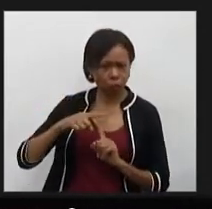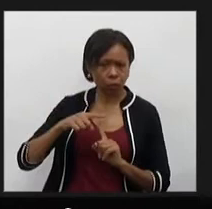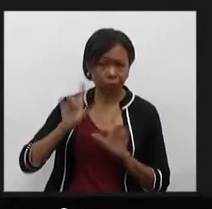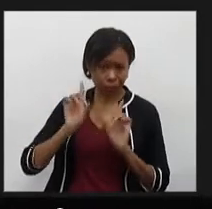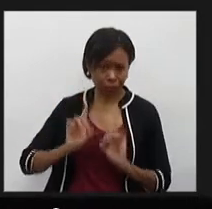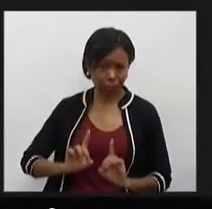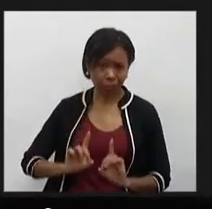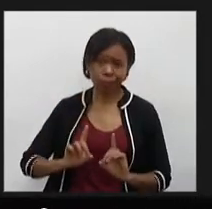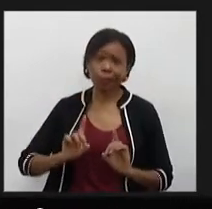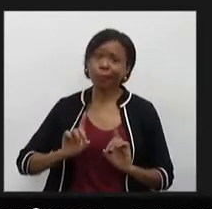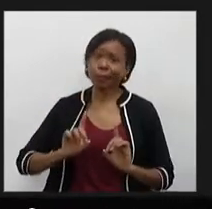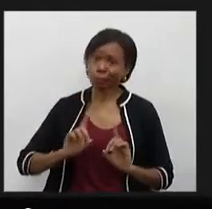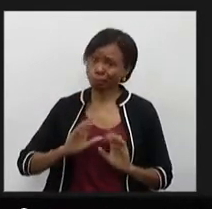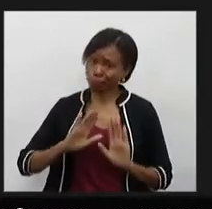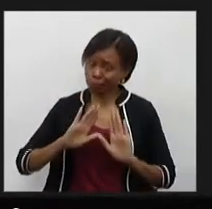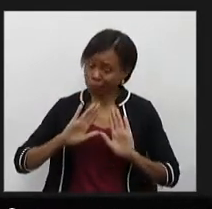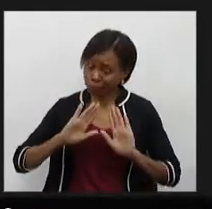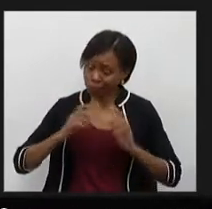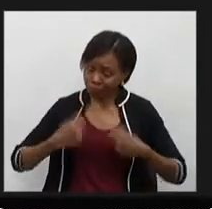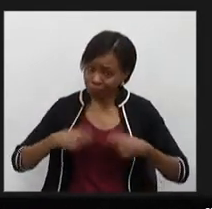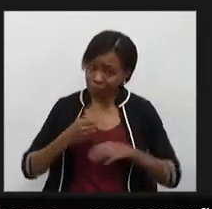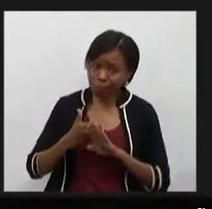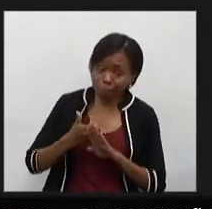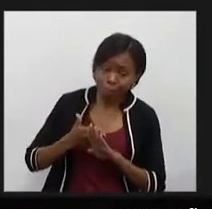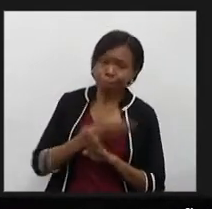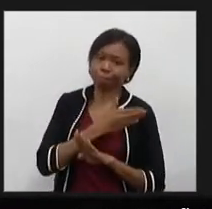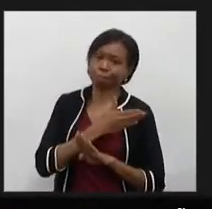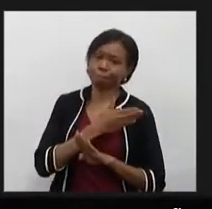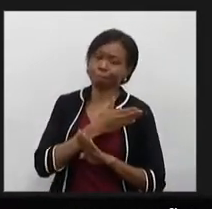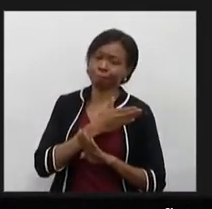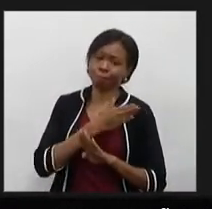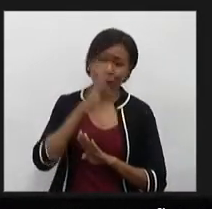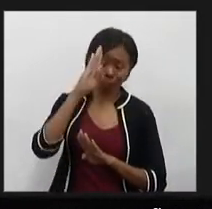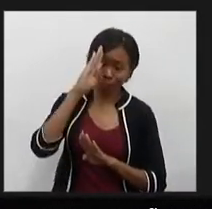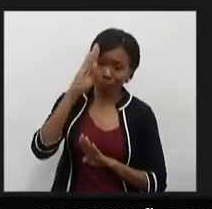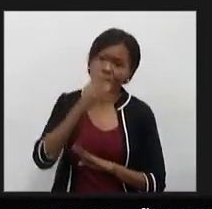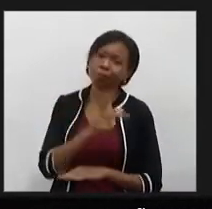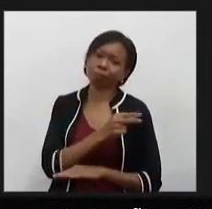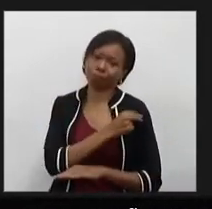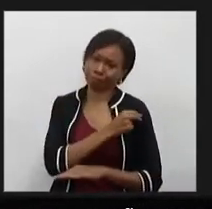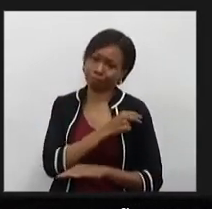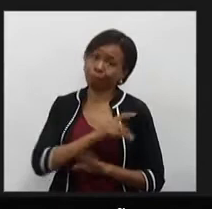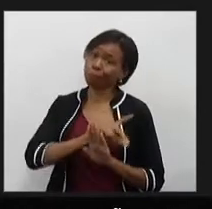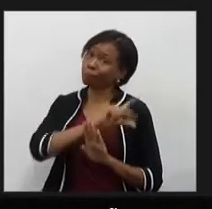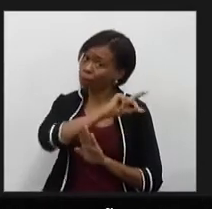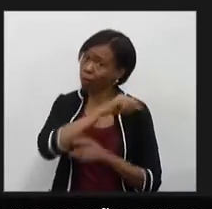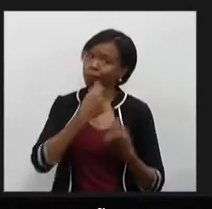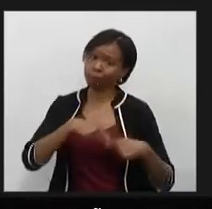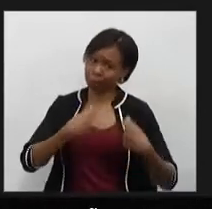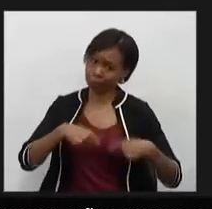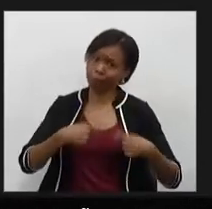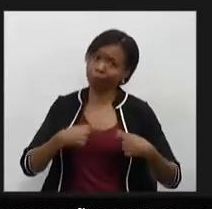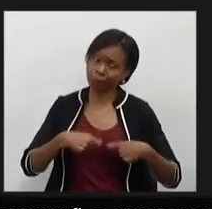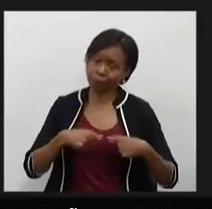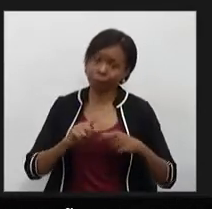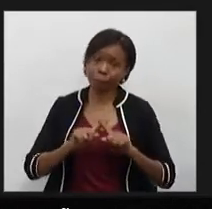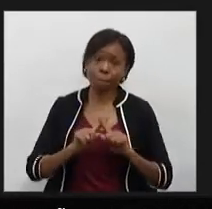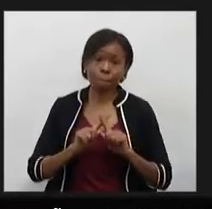no Plano Nacional de Imunização há bastante tempo. Talvez, se a gente for parar para